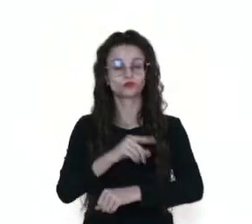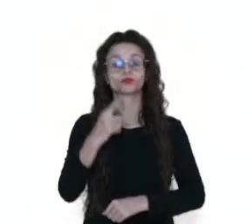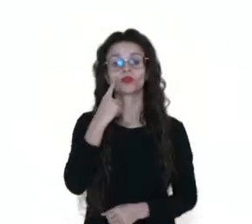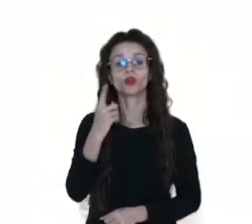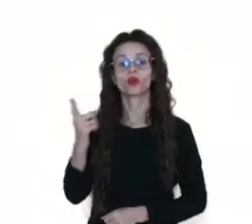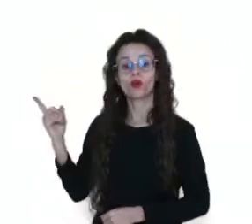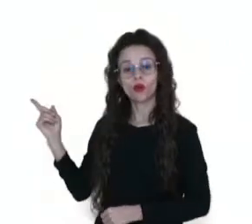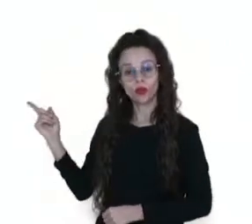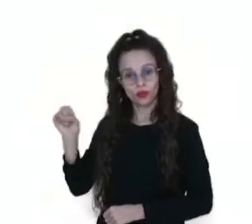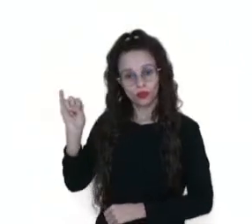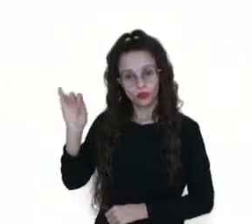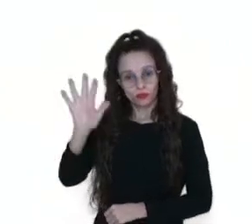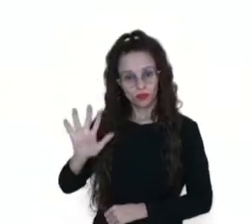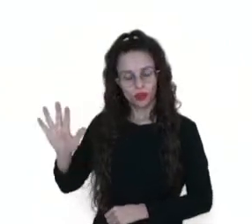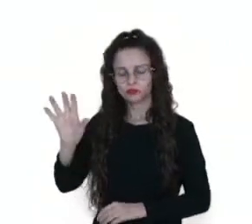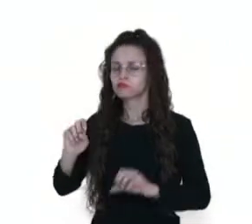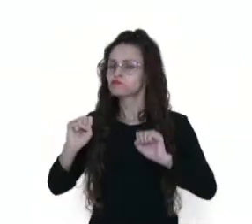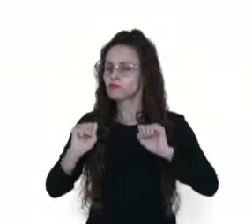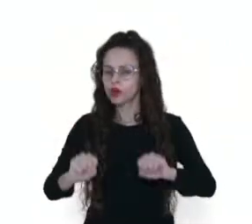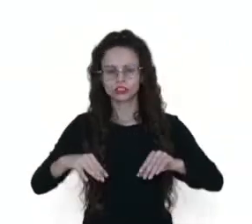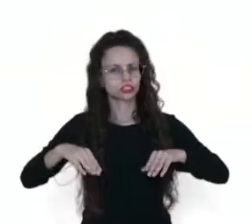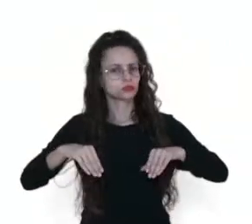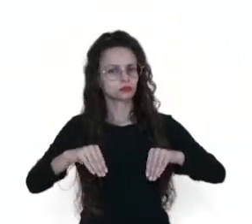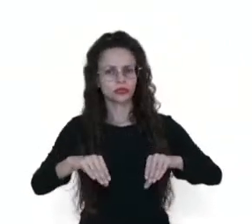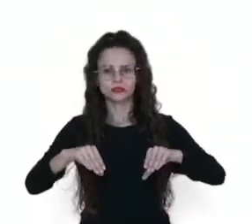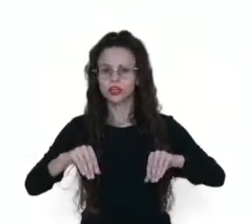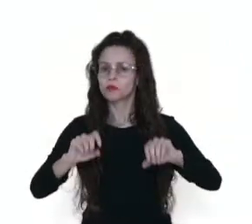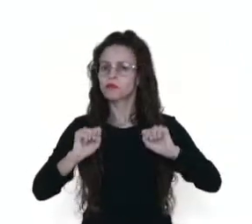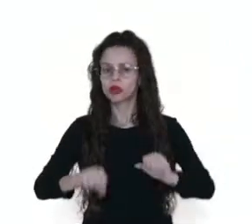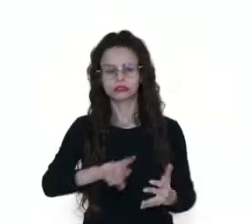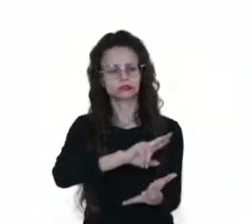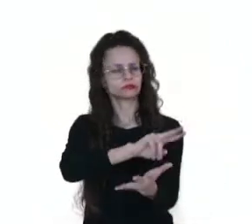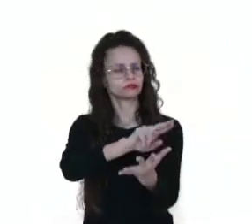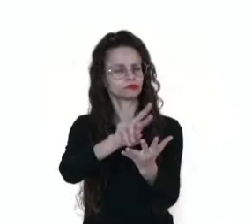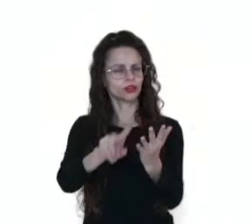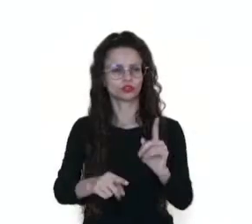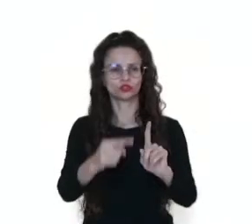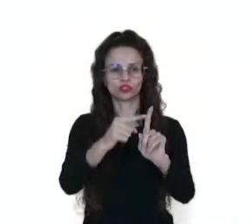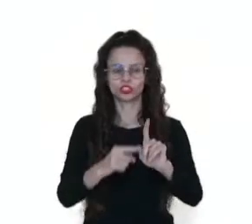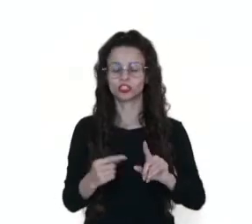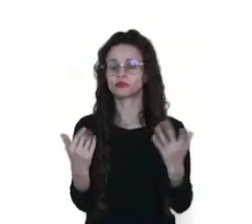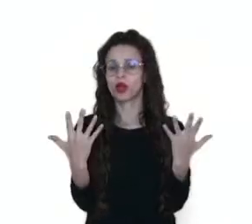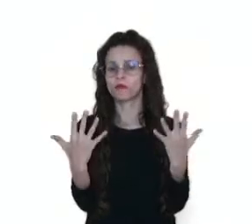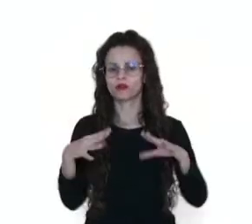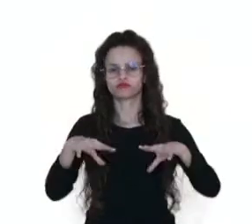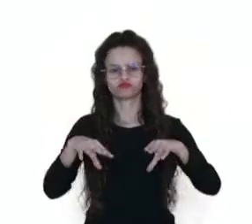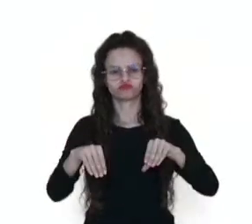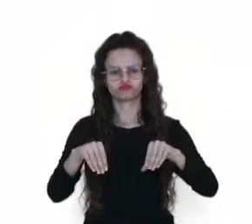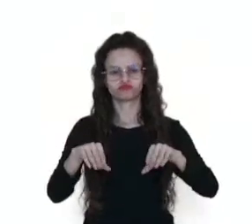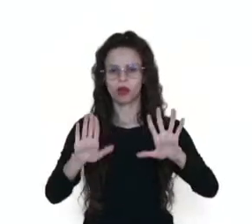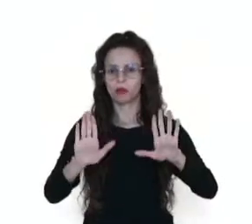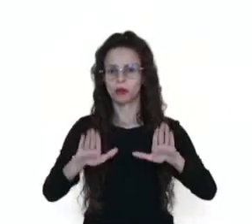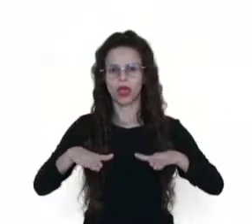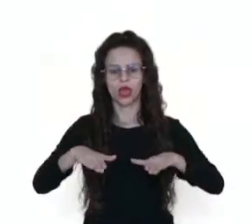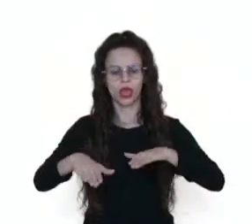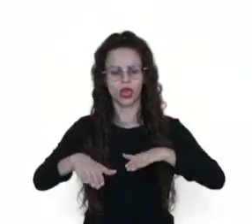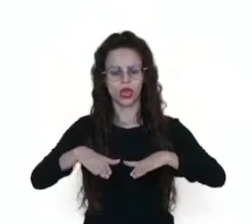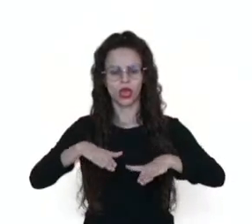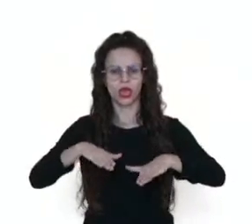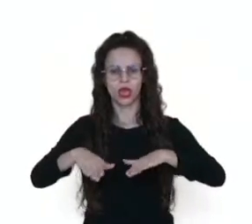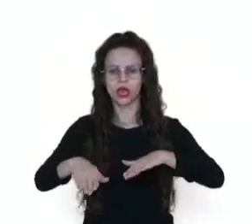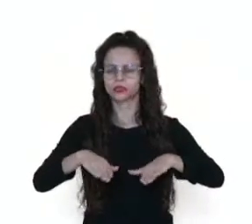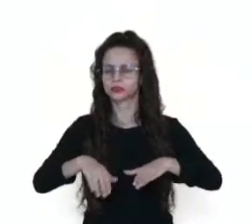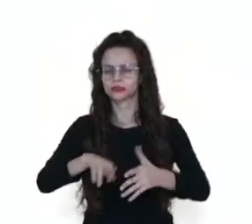a massagem ela pode ser praticada, ó, de diversas maneiras, com as mãos fechadas, com as mãos abertas,